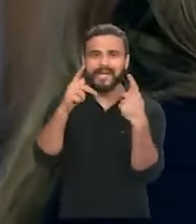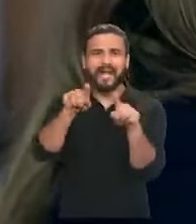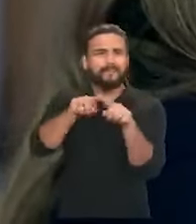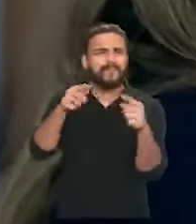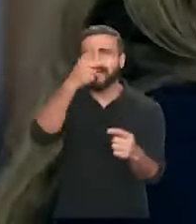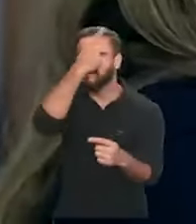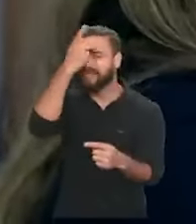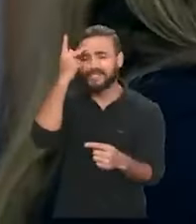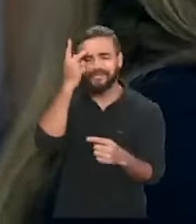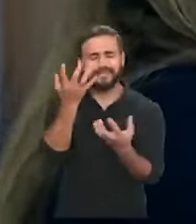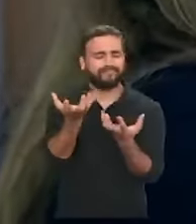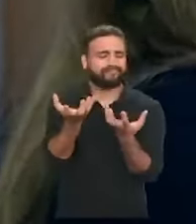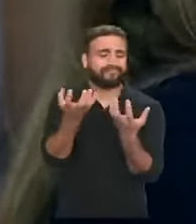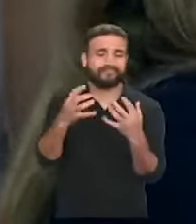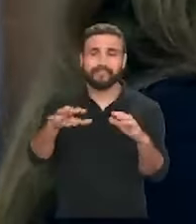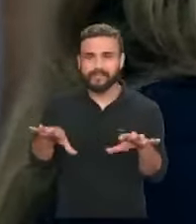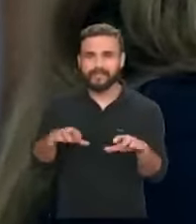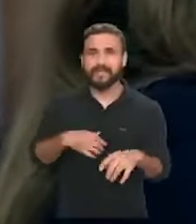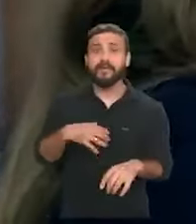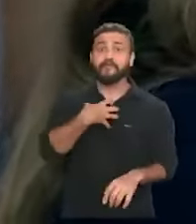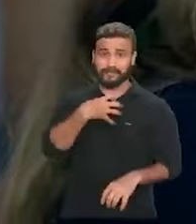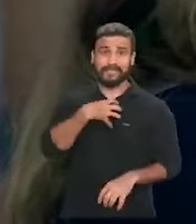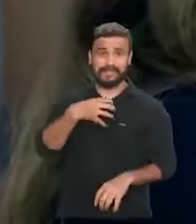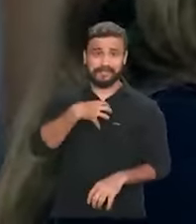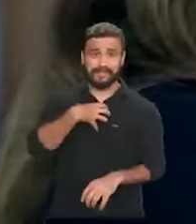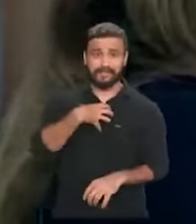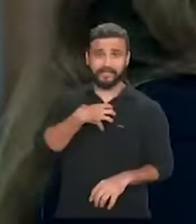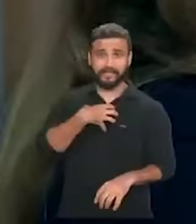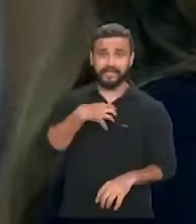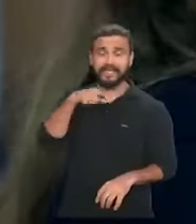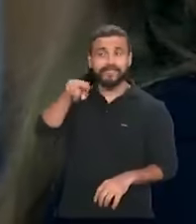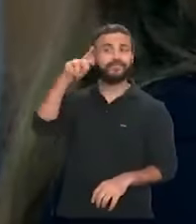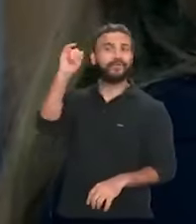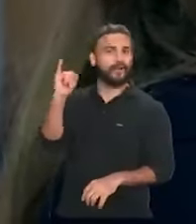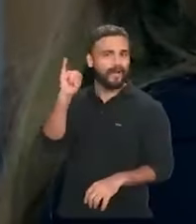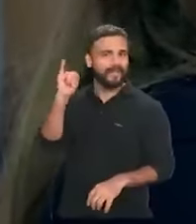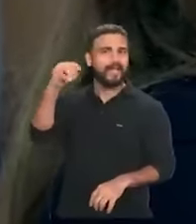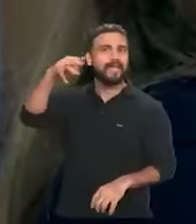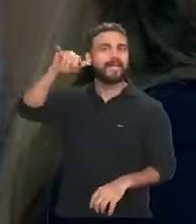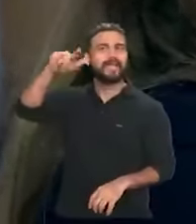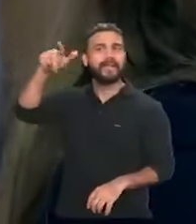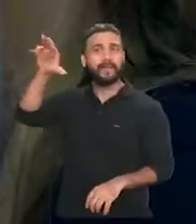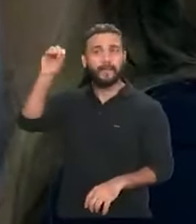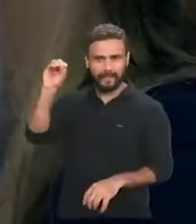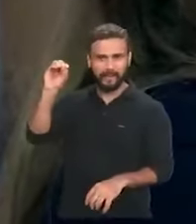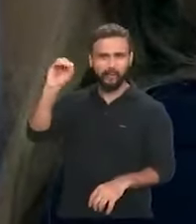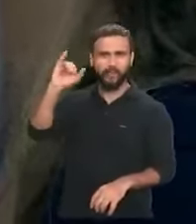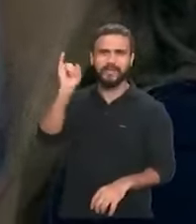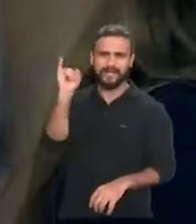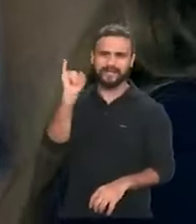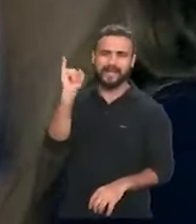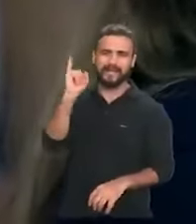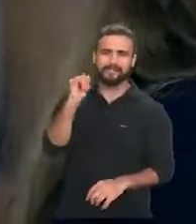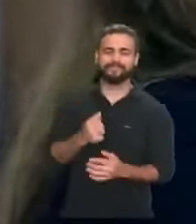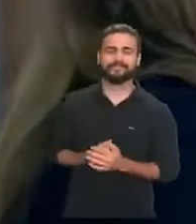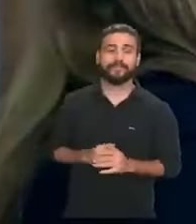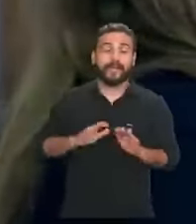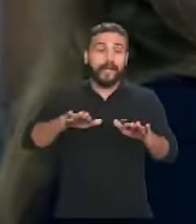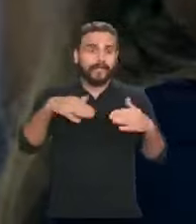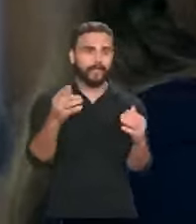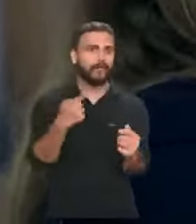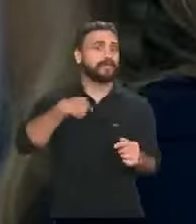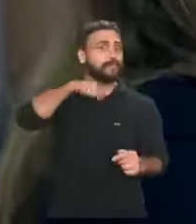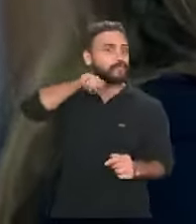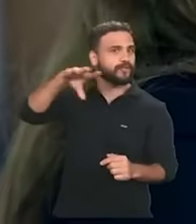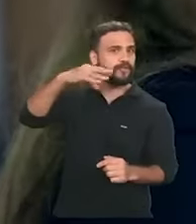como Milão Lógico não só em Milão o povo não vai só paraa moda vai para comer sobretudo viu S lembrar